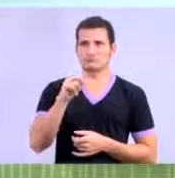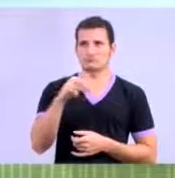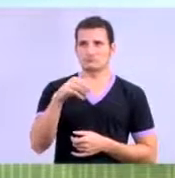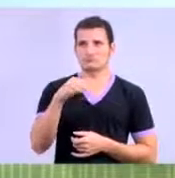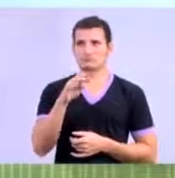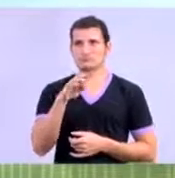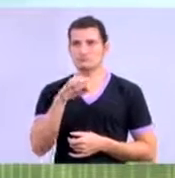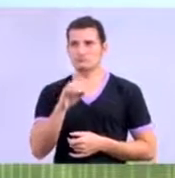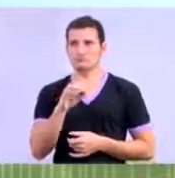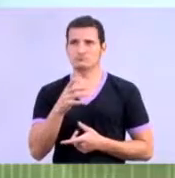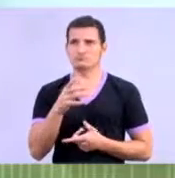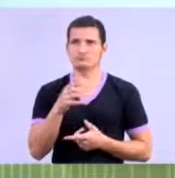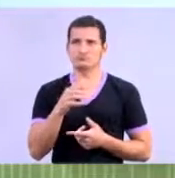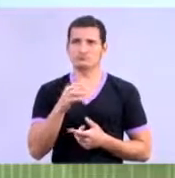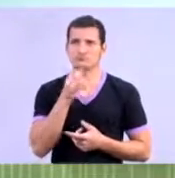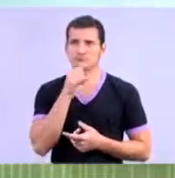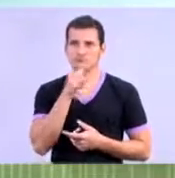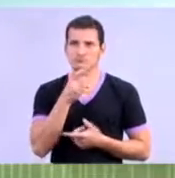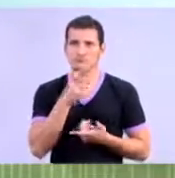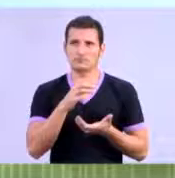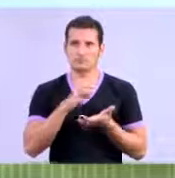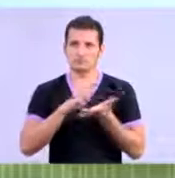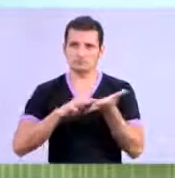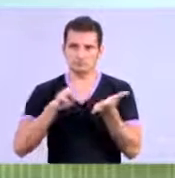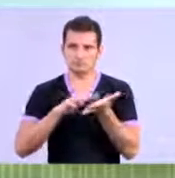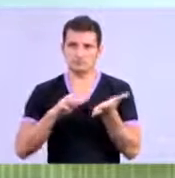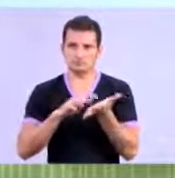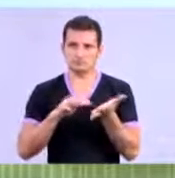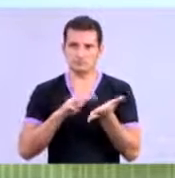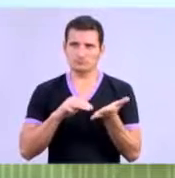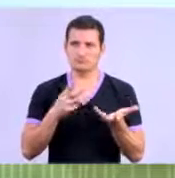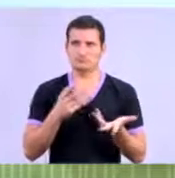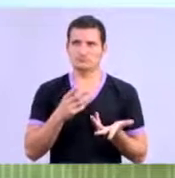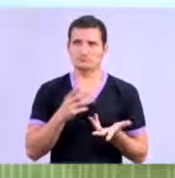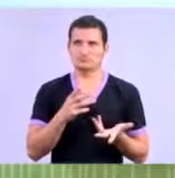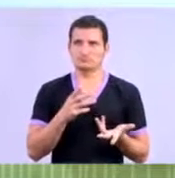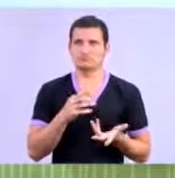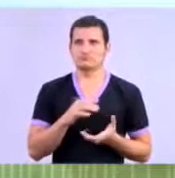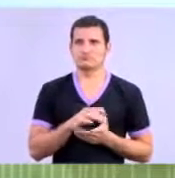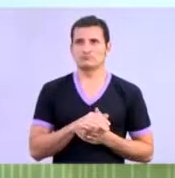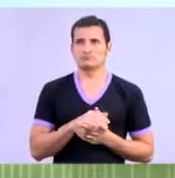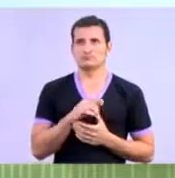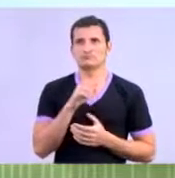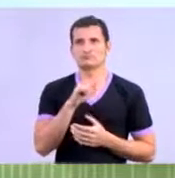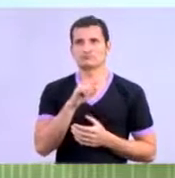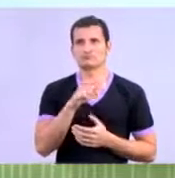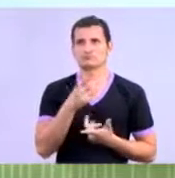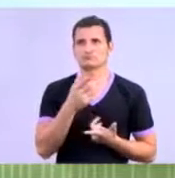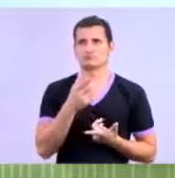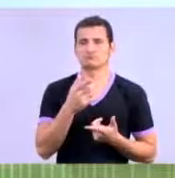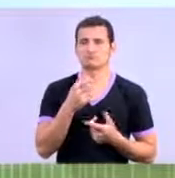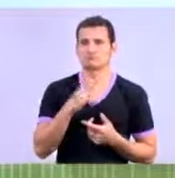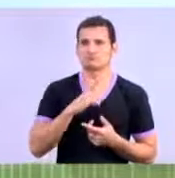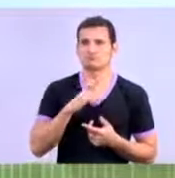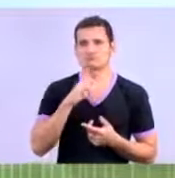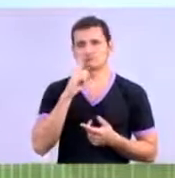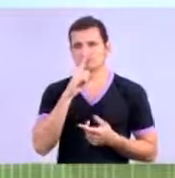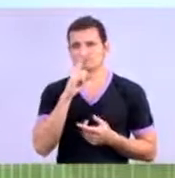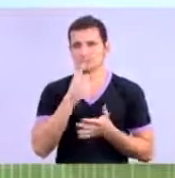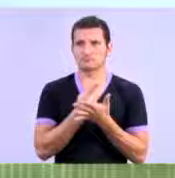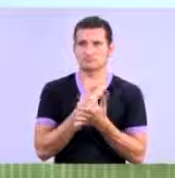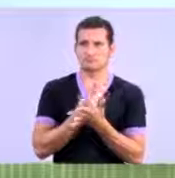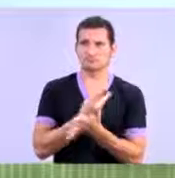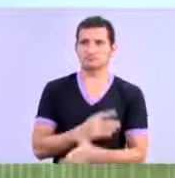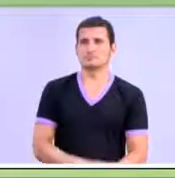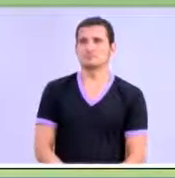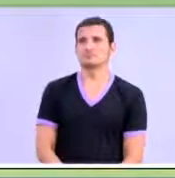executa. Senão, na hora que você for chamar o método, invocar o método, ele vai falar, olha, não pode, está dando erro.